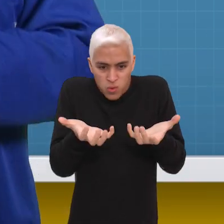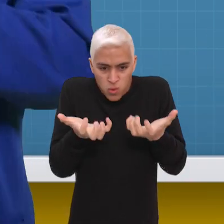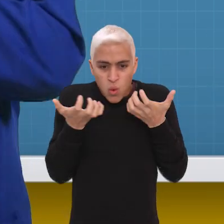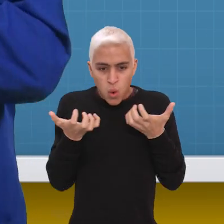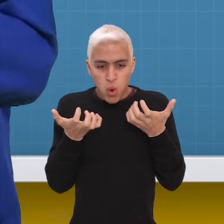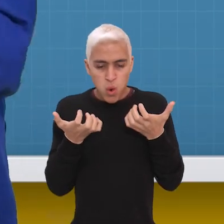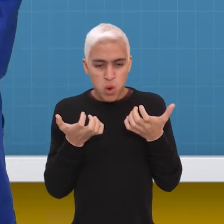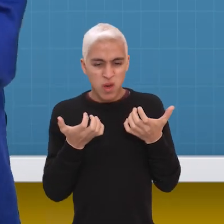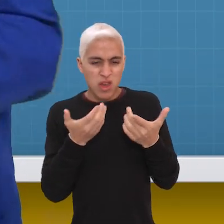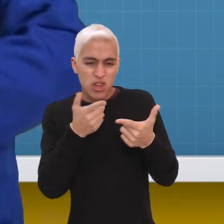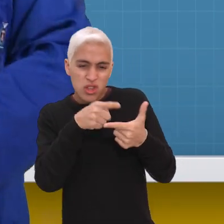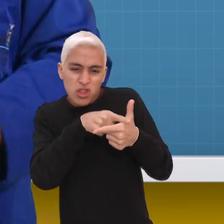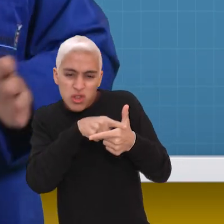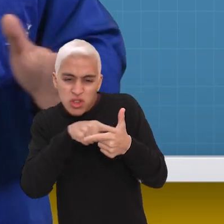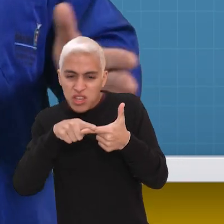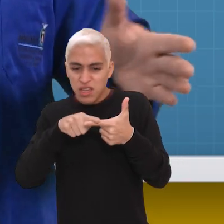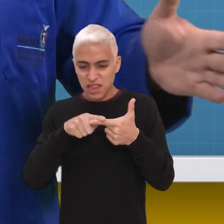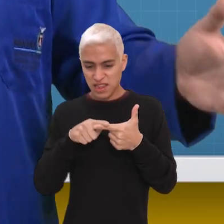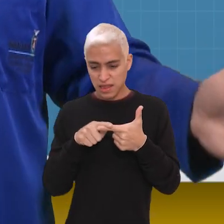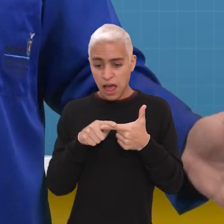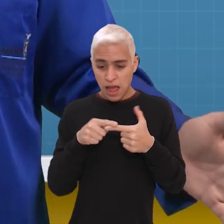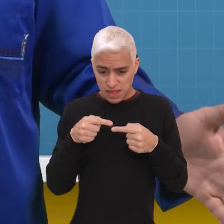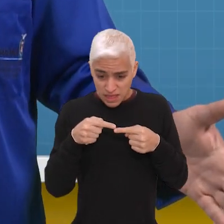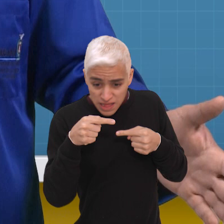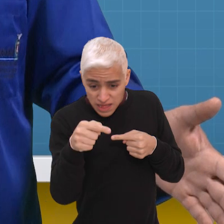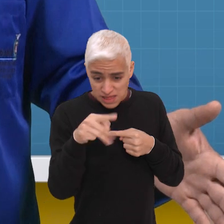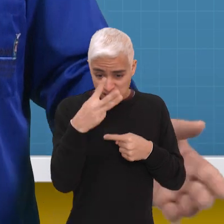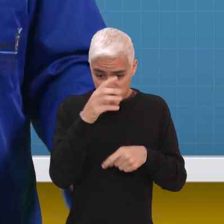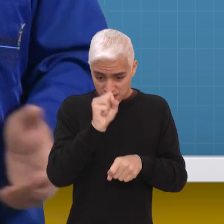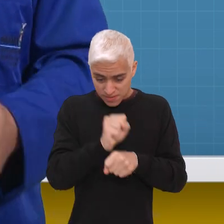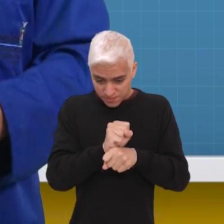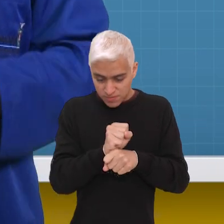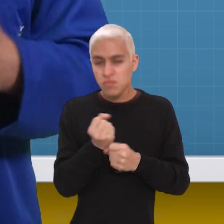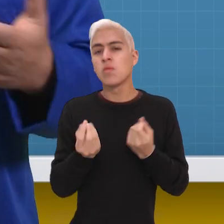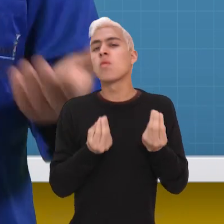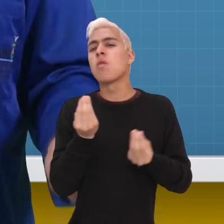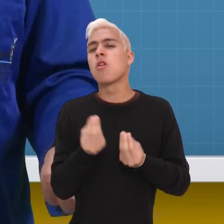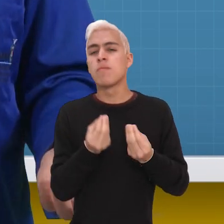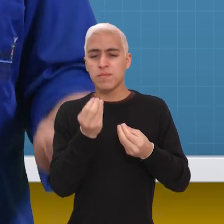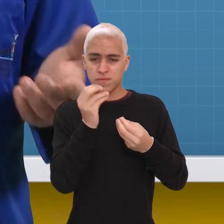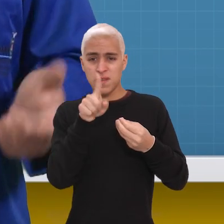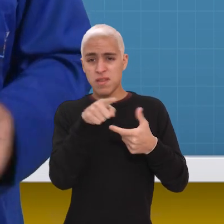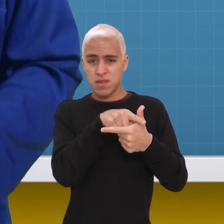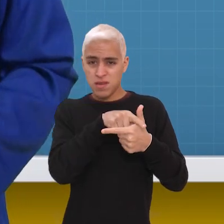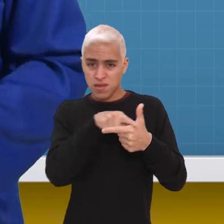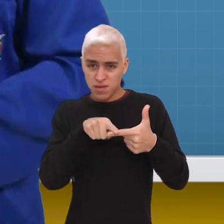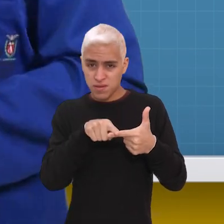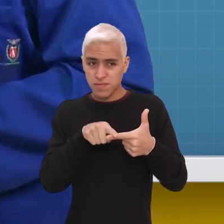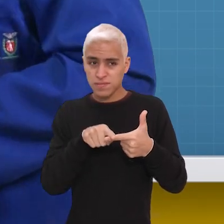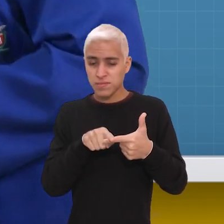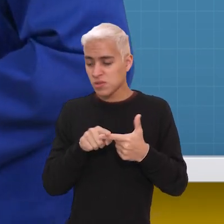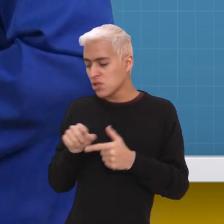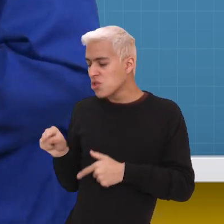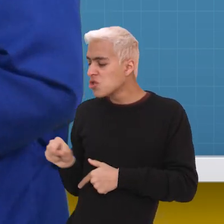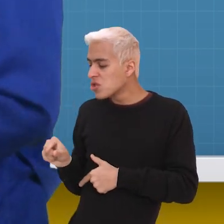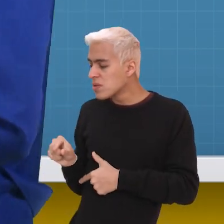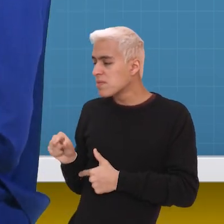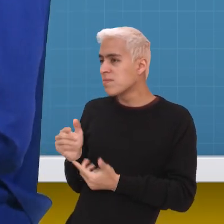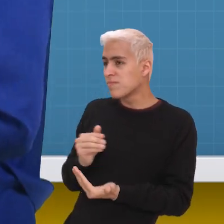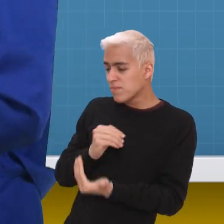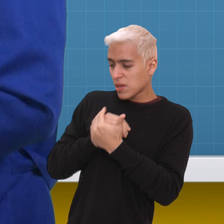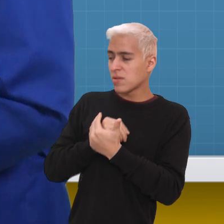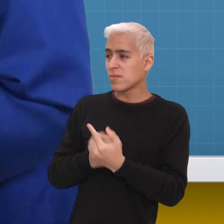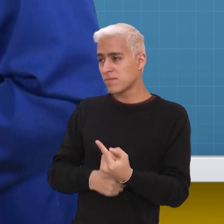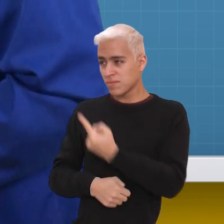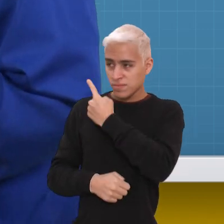quero separar, eu quero dividir em 3 paradas, a operação que eu vou fazer é uma divisão. Senhor Giz, no quadro